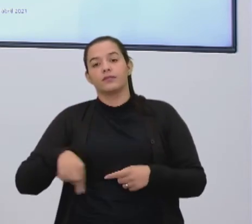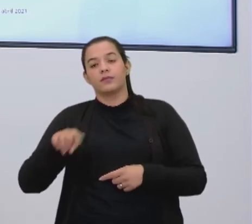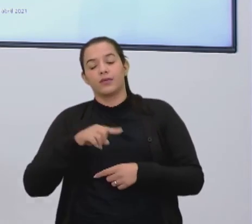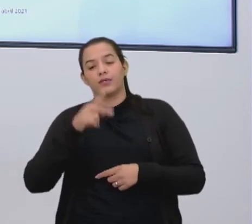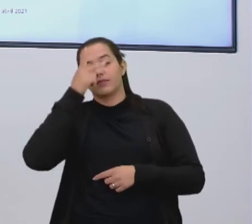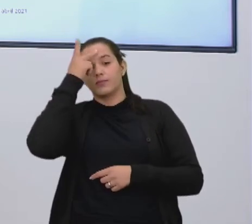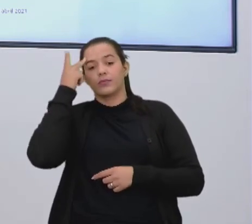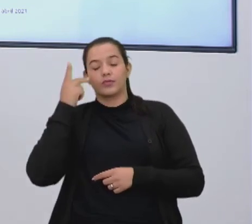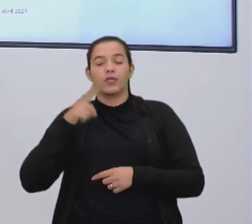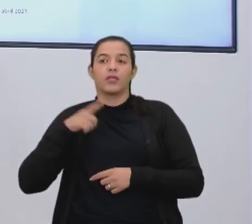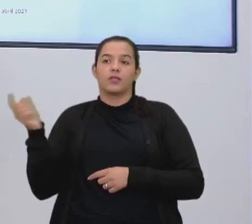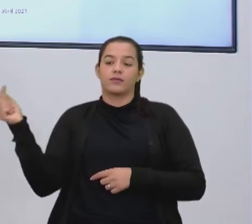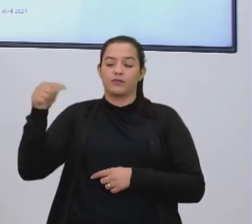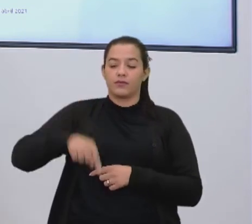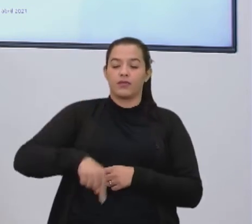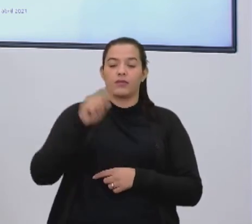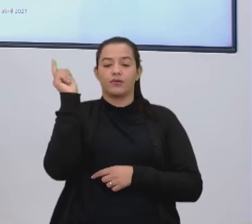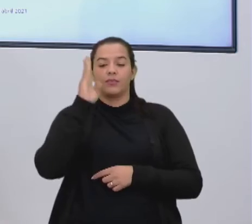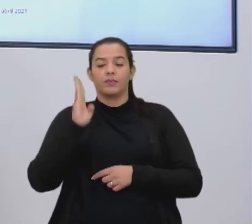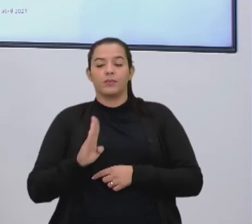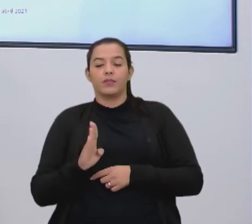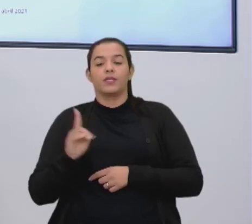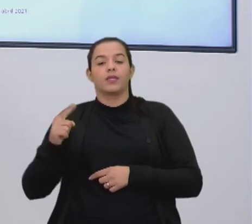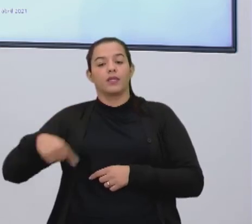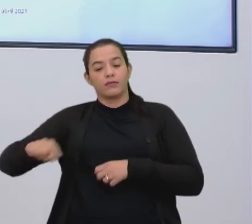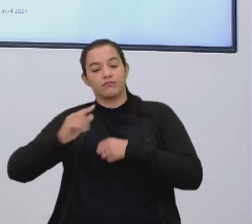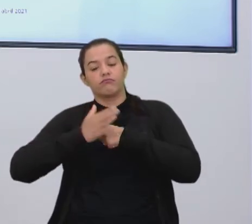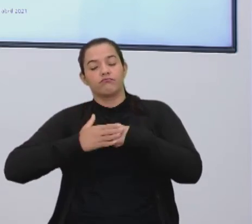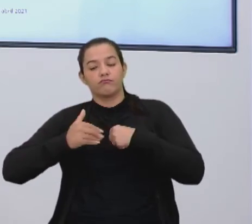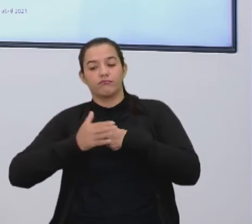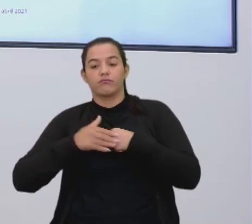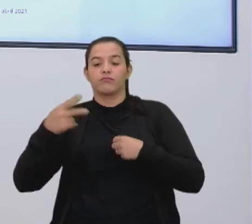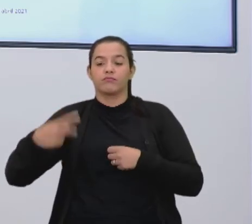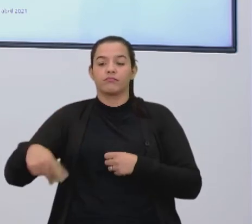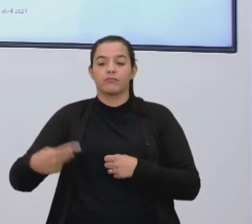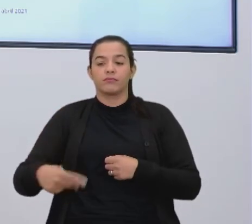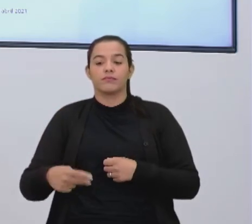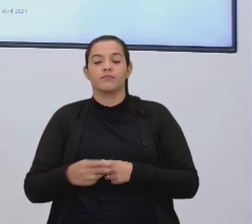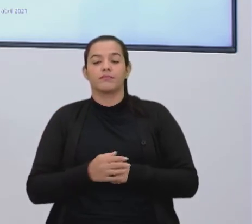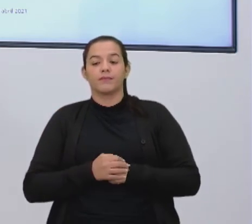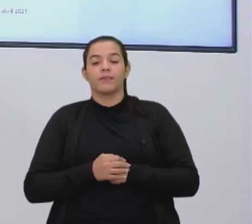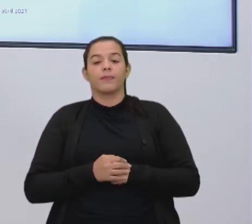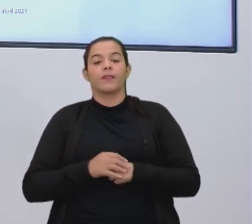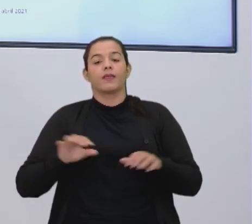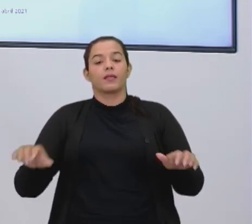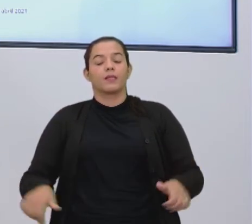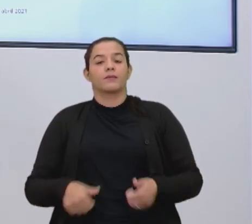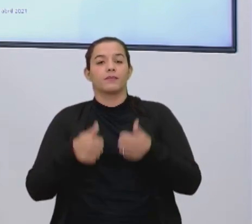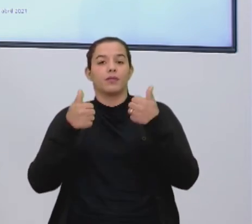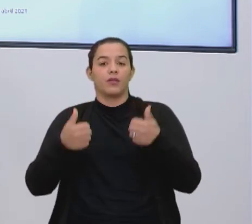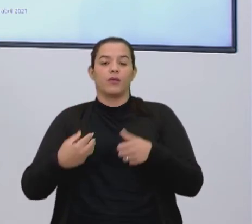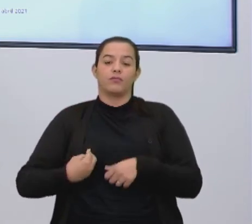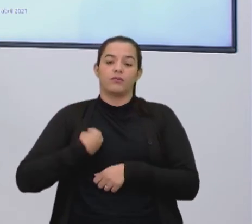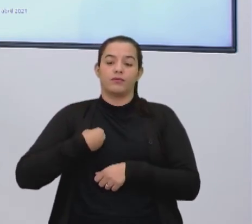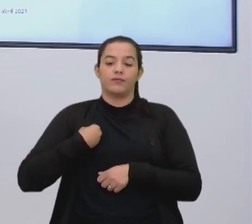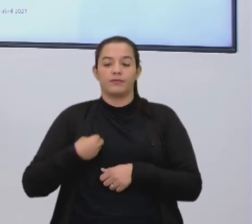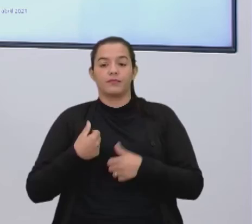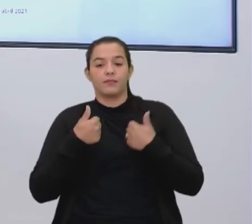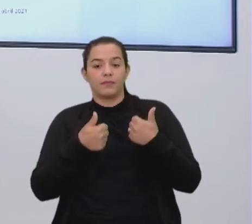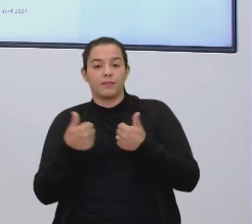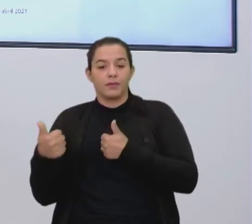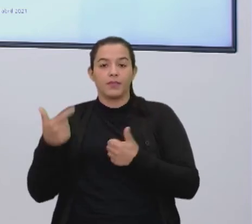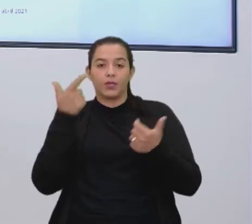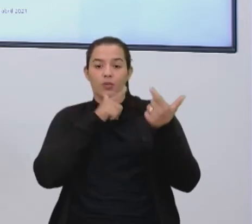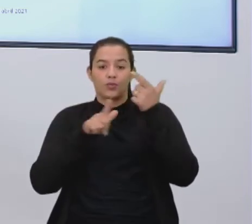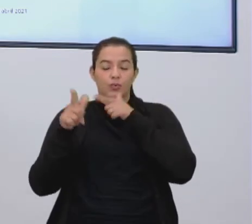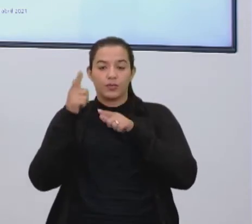essas pessoas vieram para o Brasil, elas estão sendo acolhidas aqui no Brasil, né? Por melhores condições de vida, para conseguir pegar o